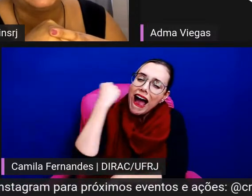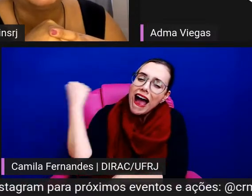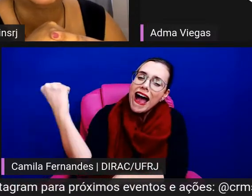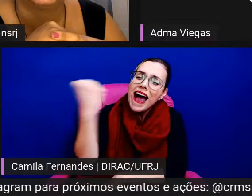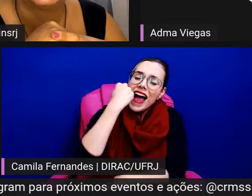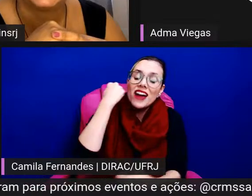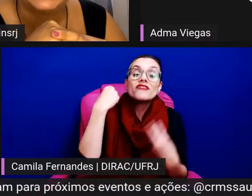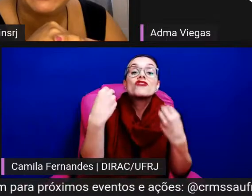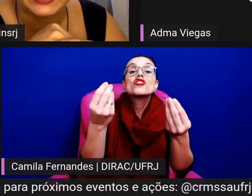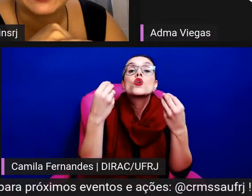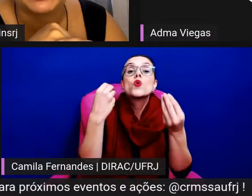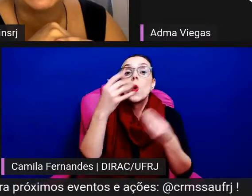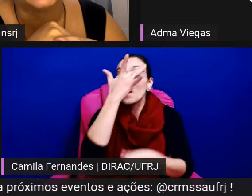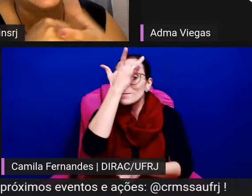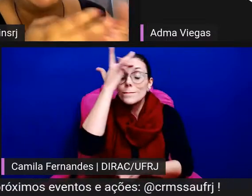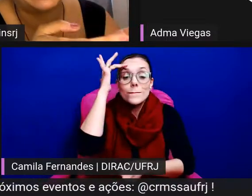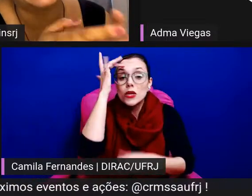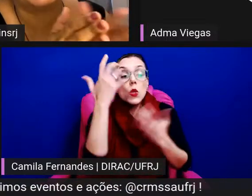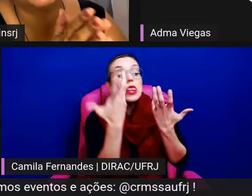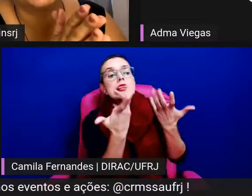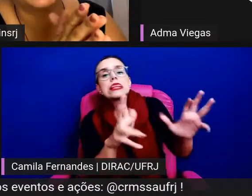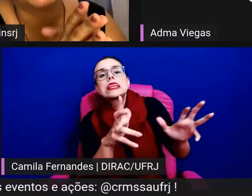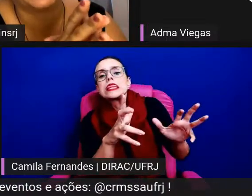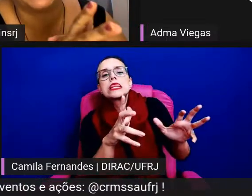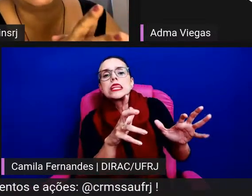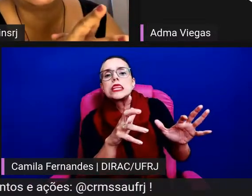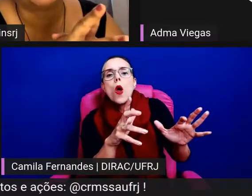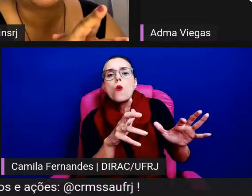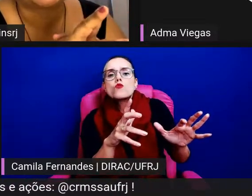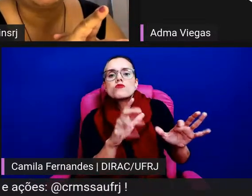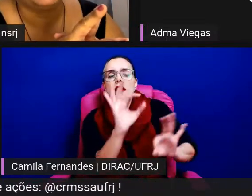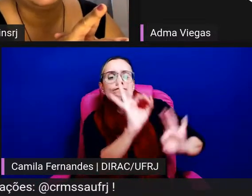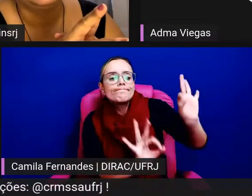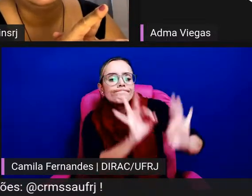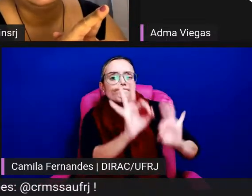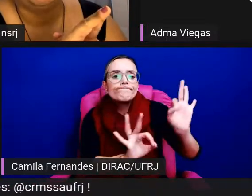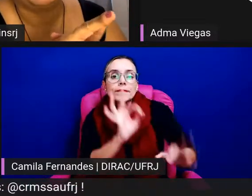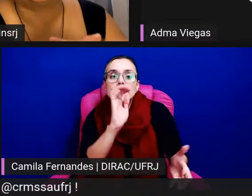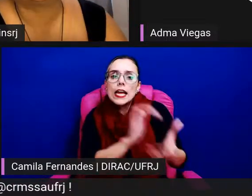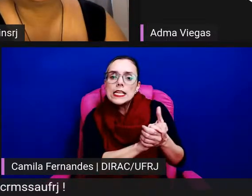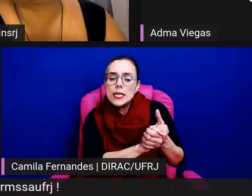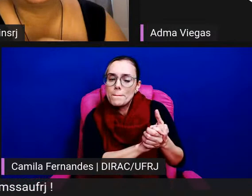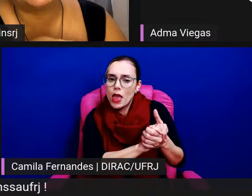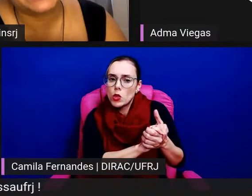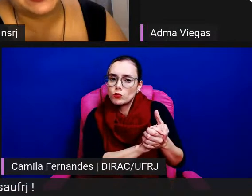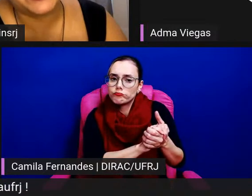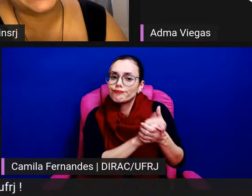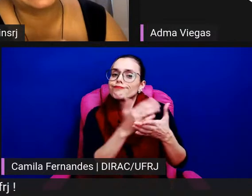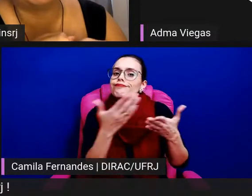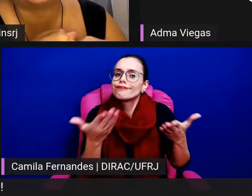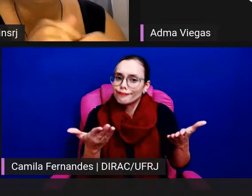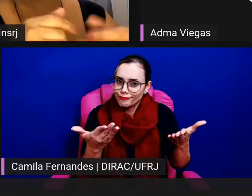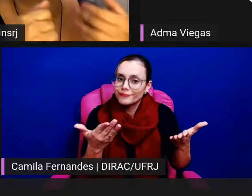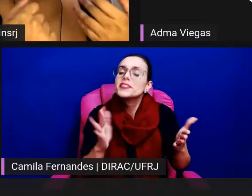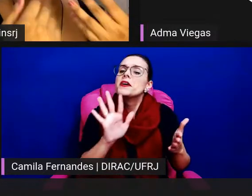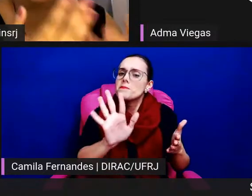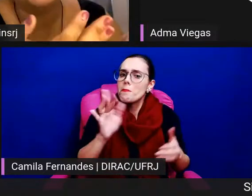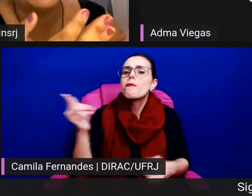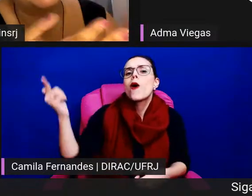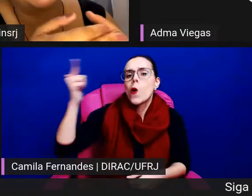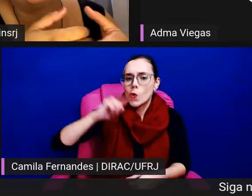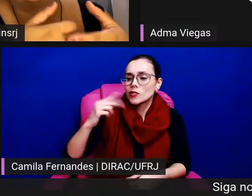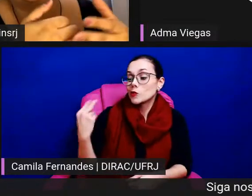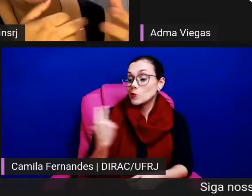nosso casamento, porque é um casamento de duas mulheres. Mas fizemos mesmo assim nosso casamento, fizemos